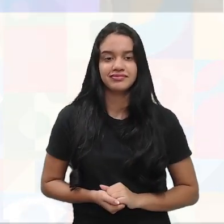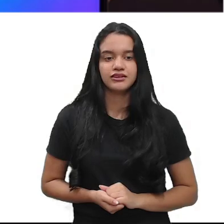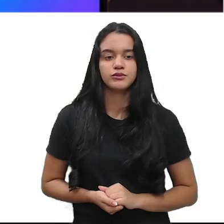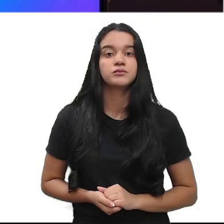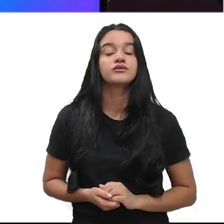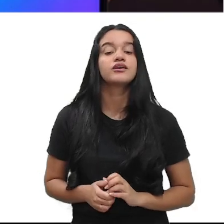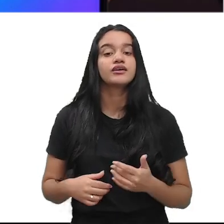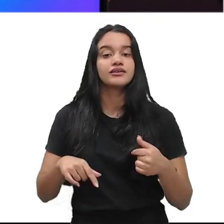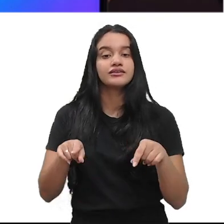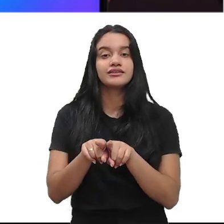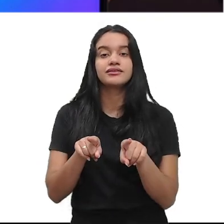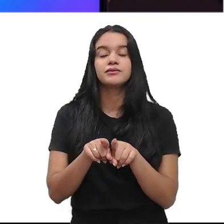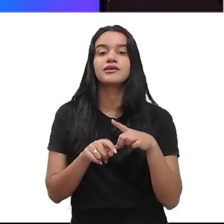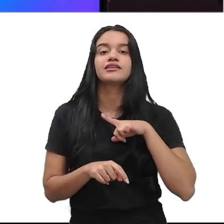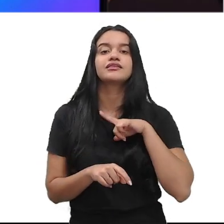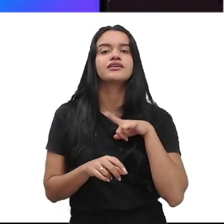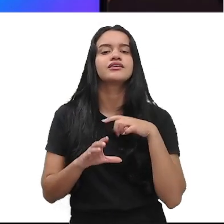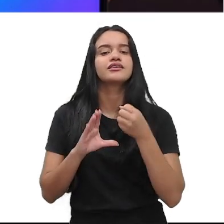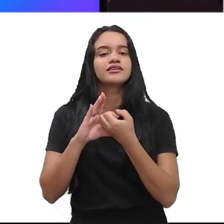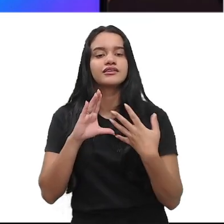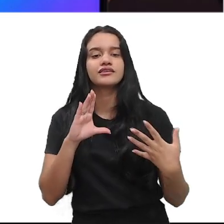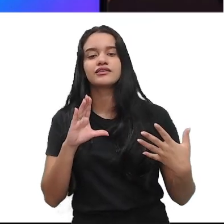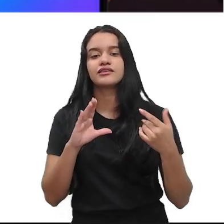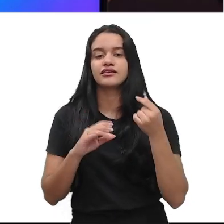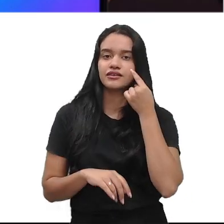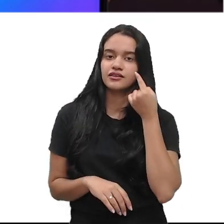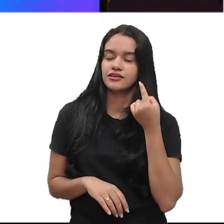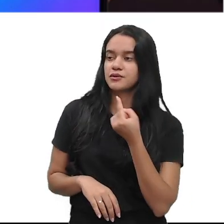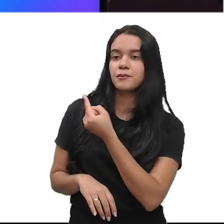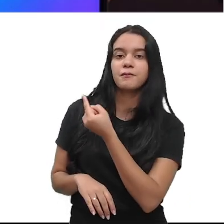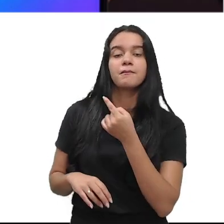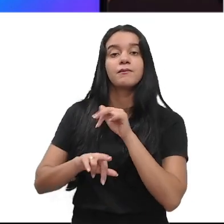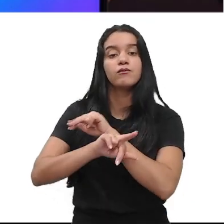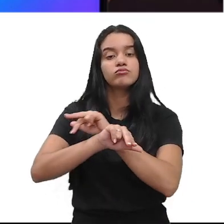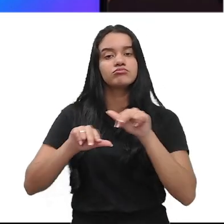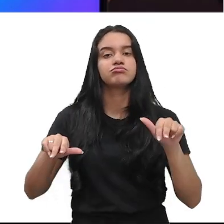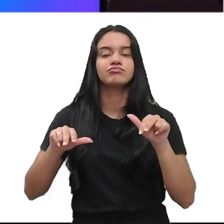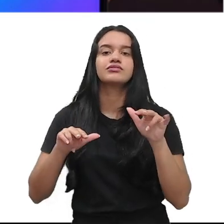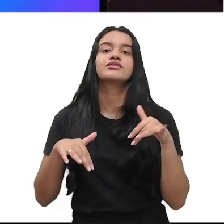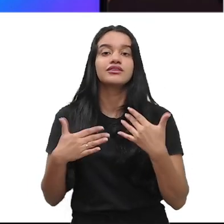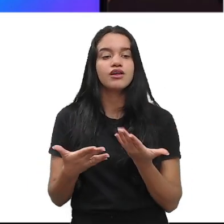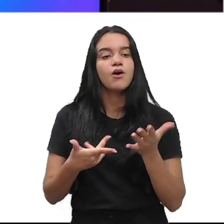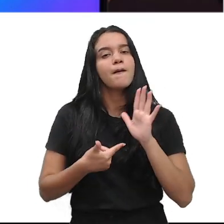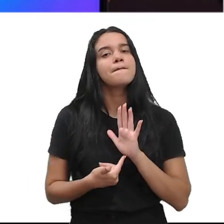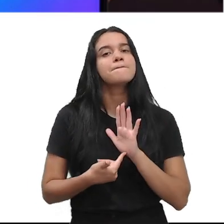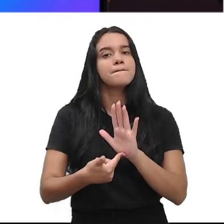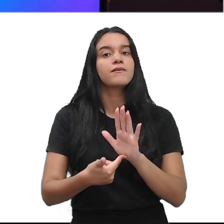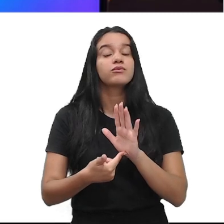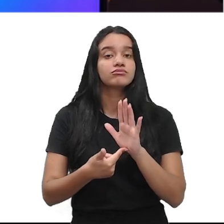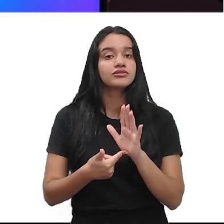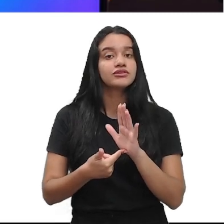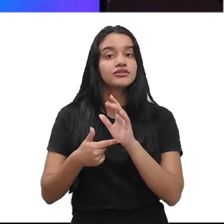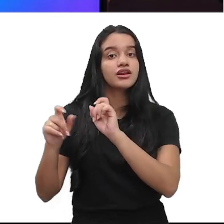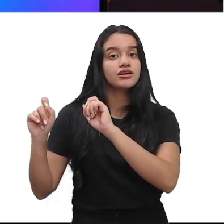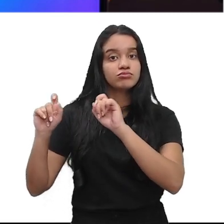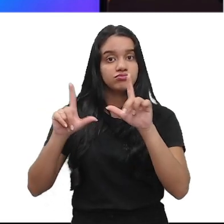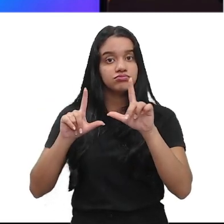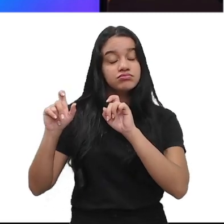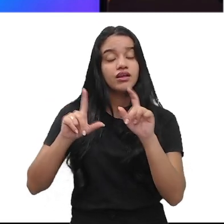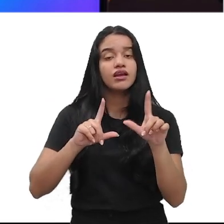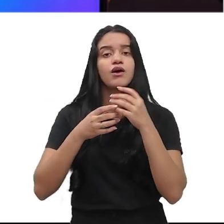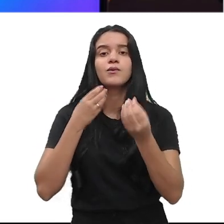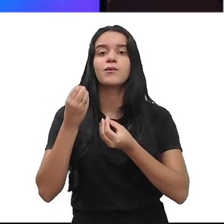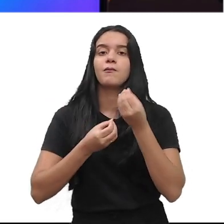O Canva também tem uma característica de acesso multiplataforma. Então, eu mostrei para vocês telas de como